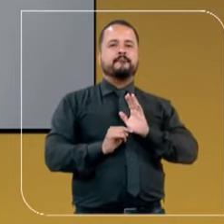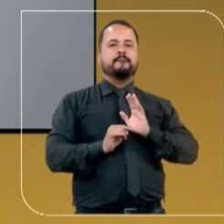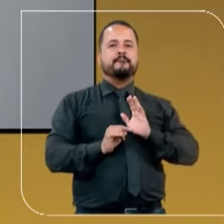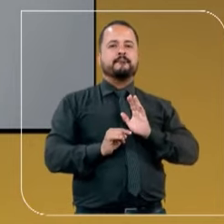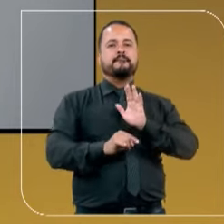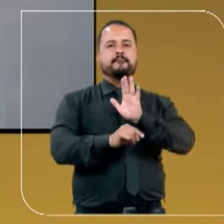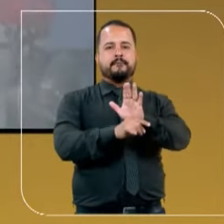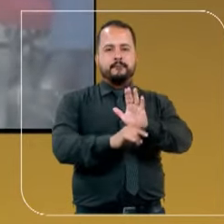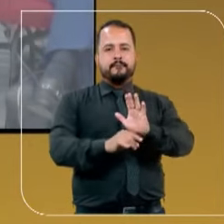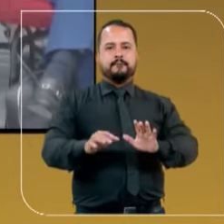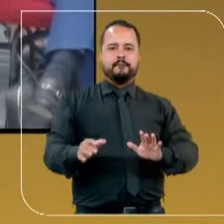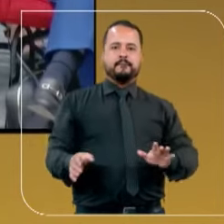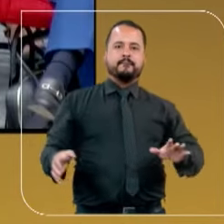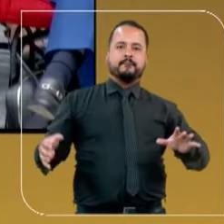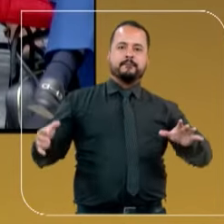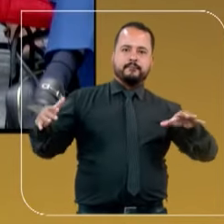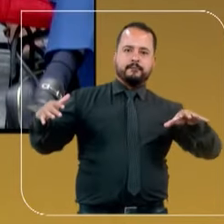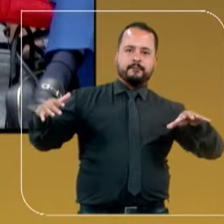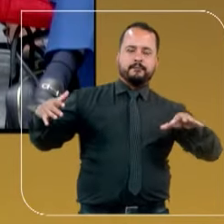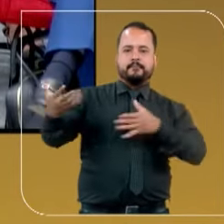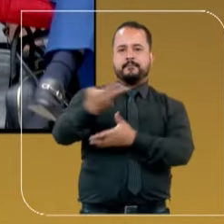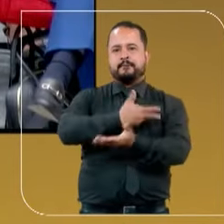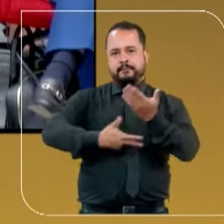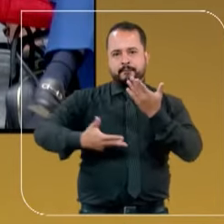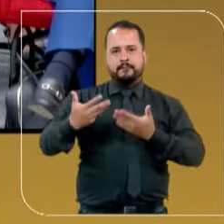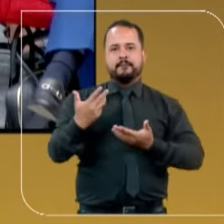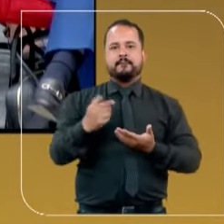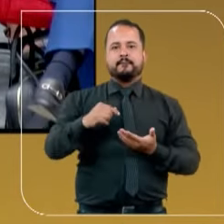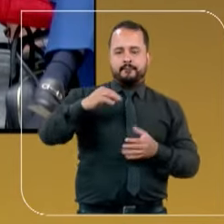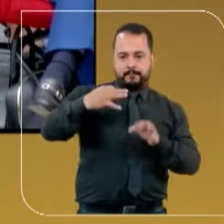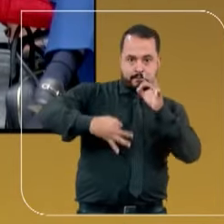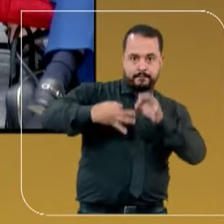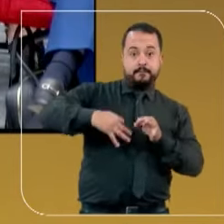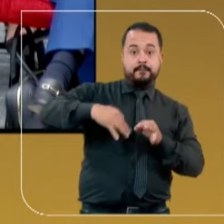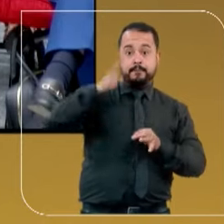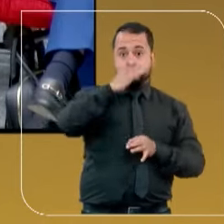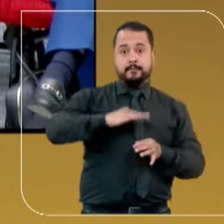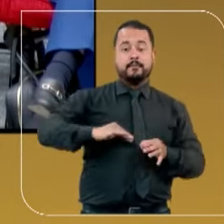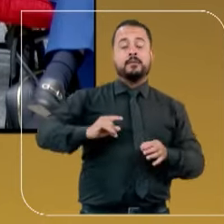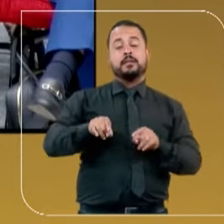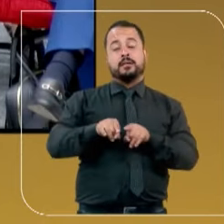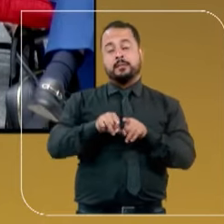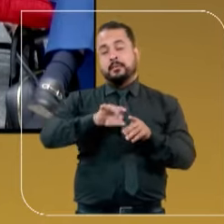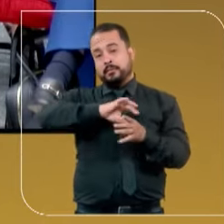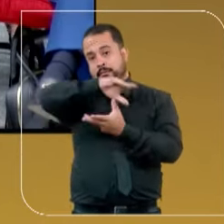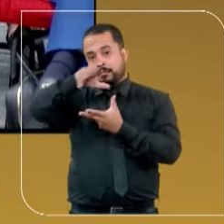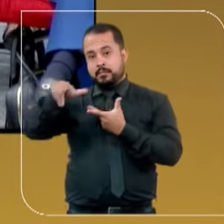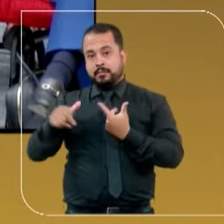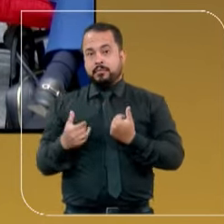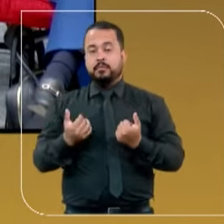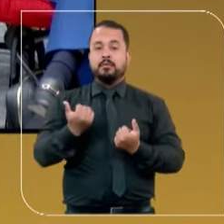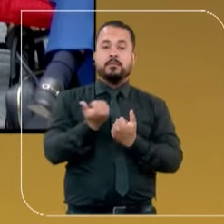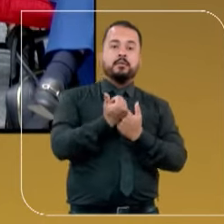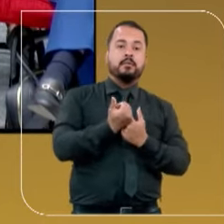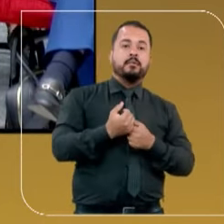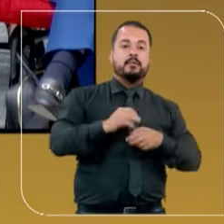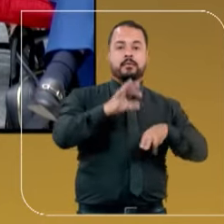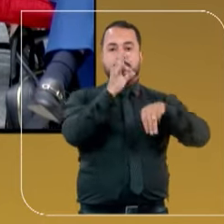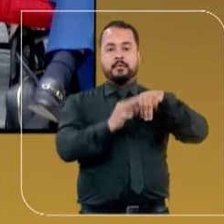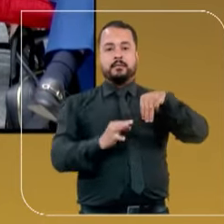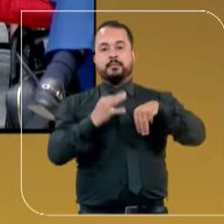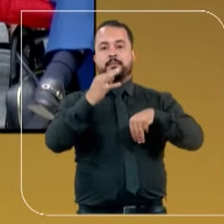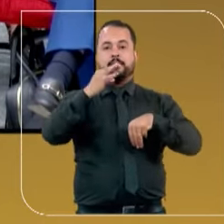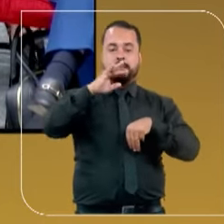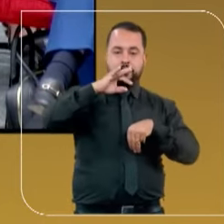intercâmbio entre a justiça brasileira e outros países. Aqui presente no nosso evento, a nossa ministra Inês, que eu tive